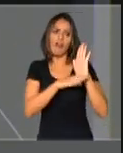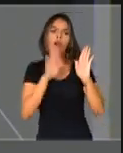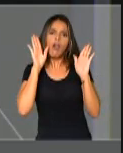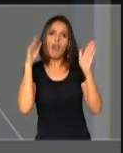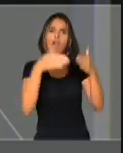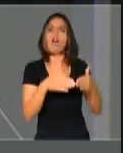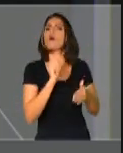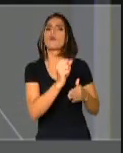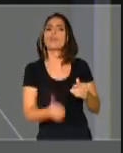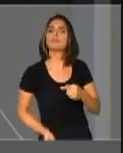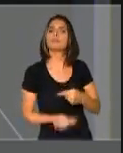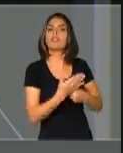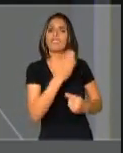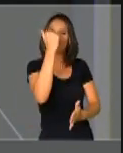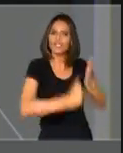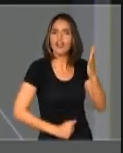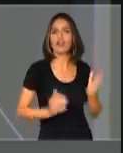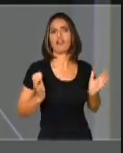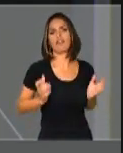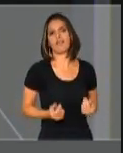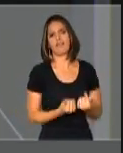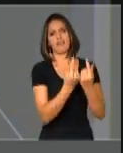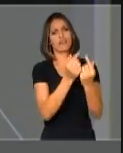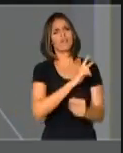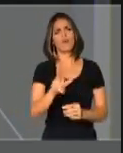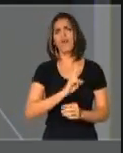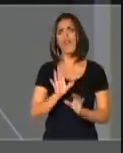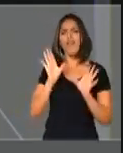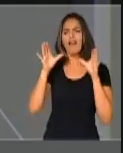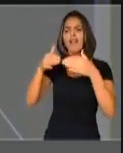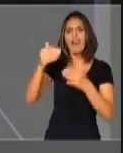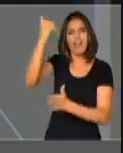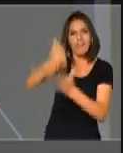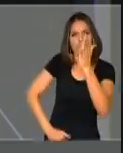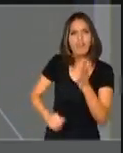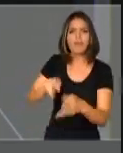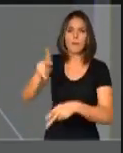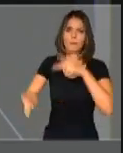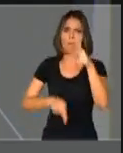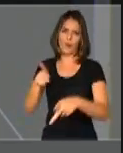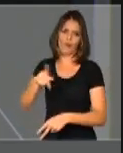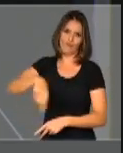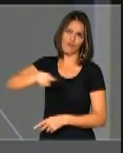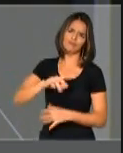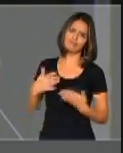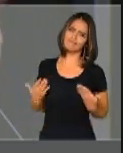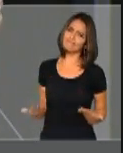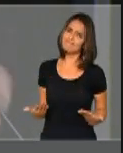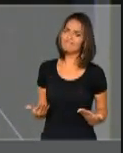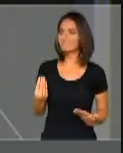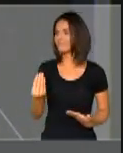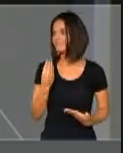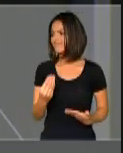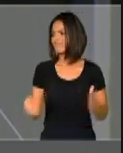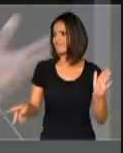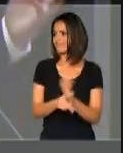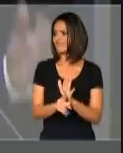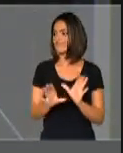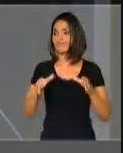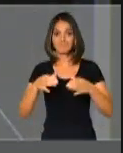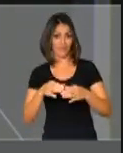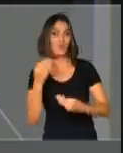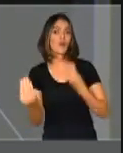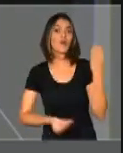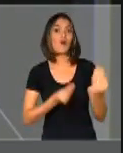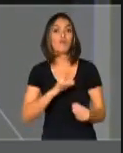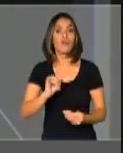das grandes fortunas e não que esse tema seja iniciado naqueles que são menos, que são mais desfavorecidos,